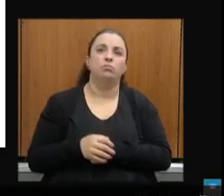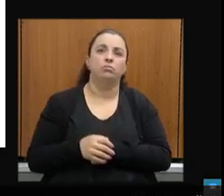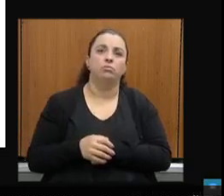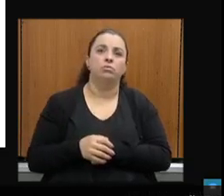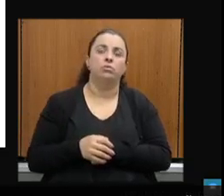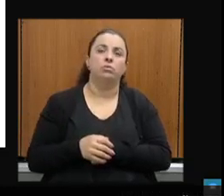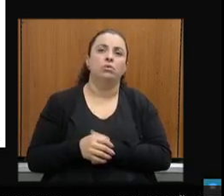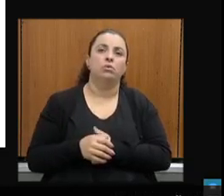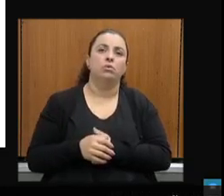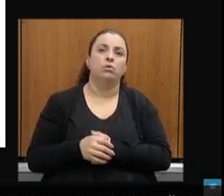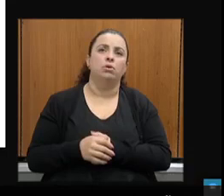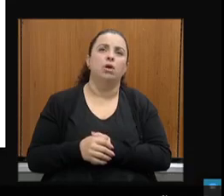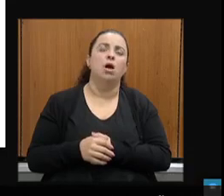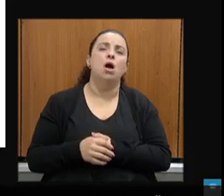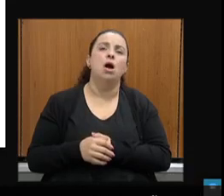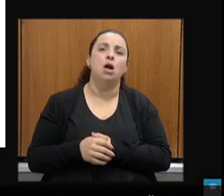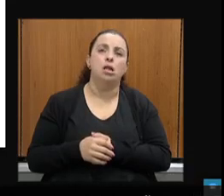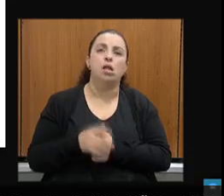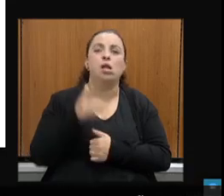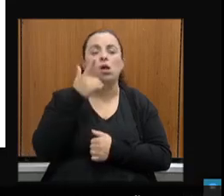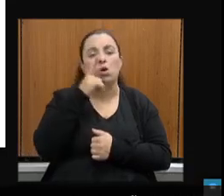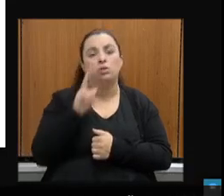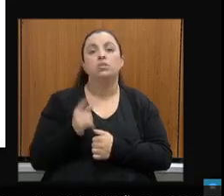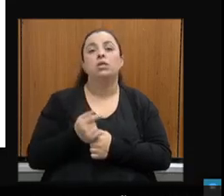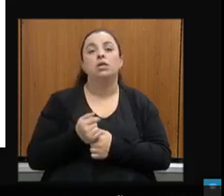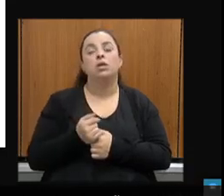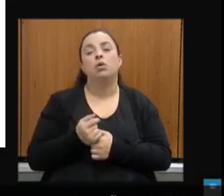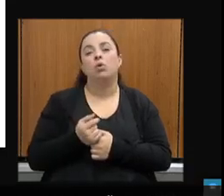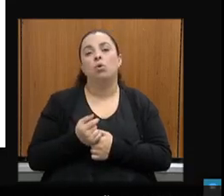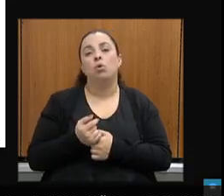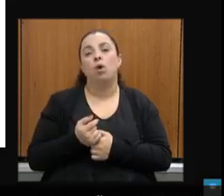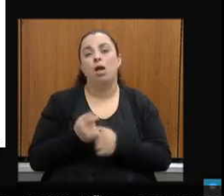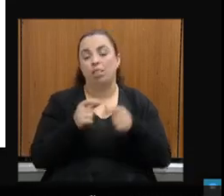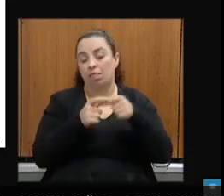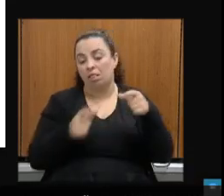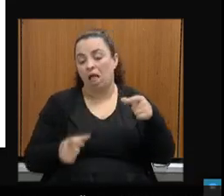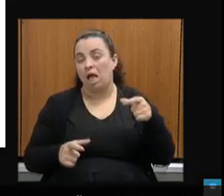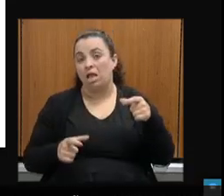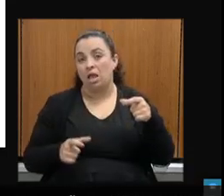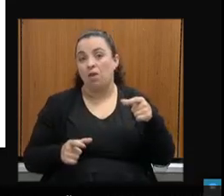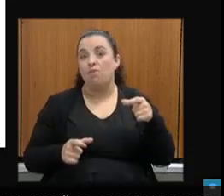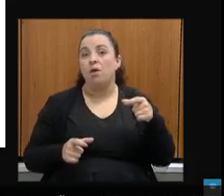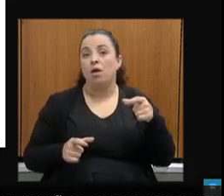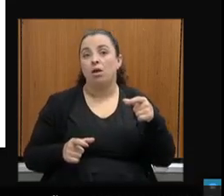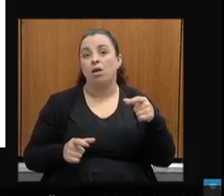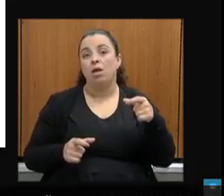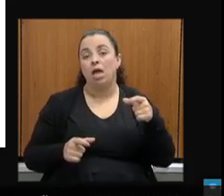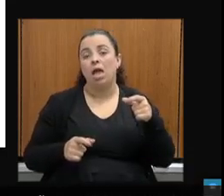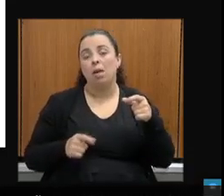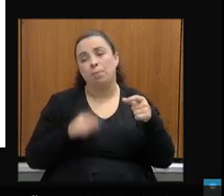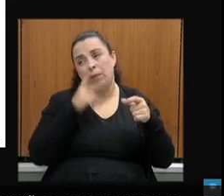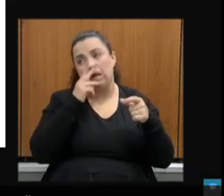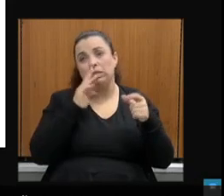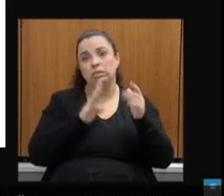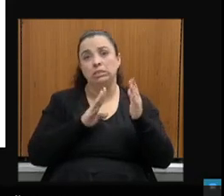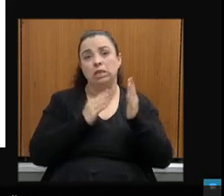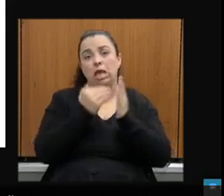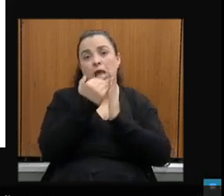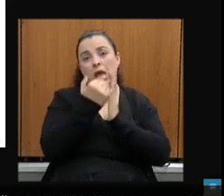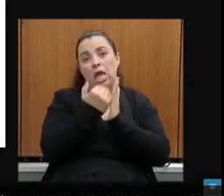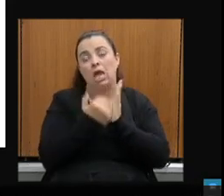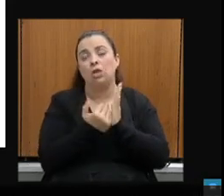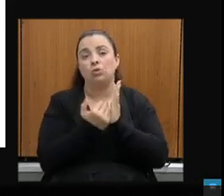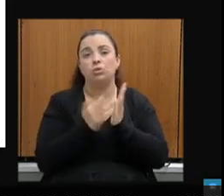aí é reduzir o valor médio da tarifa quando a gente compara com outras concessionárias a